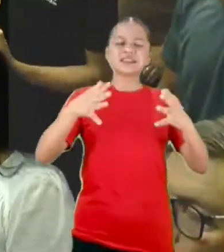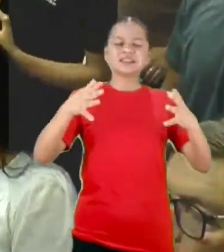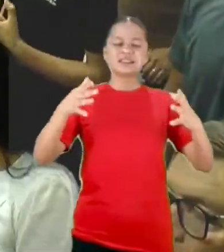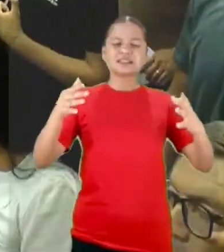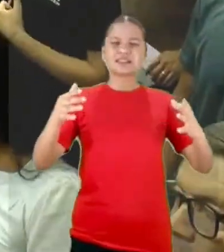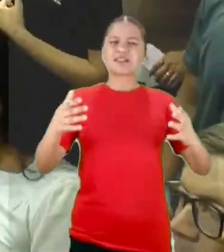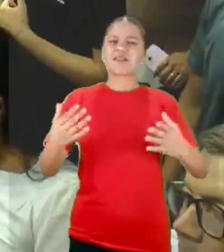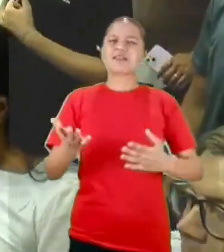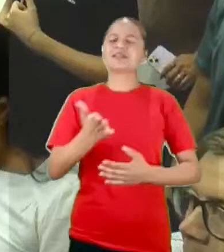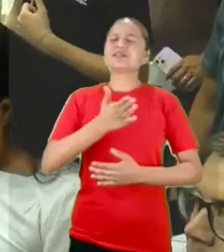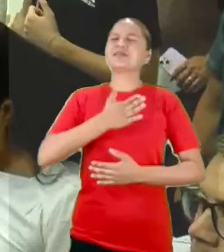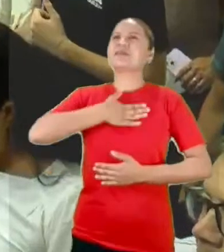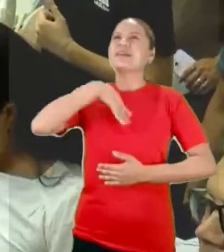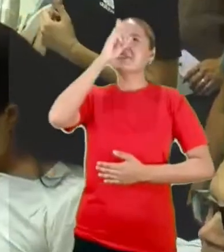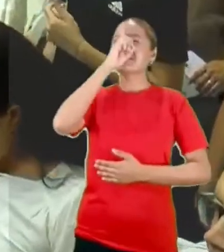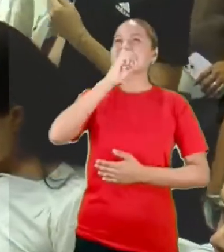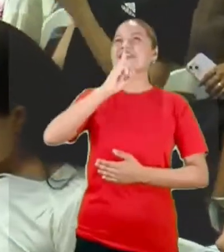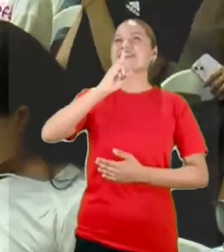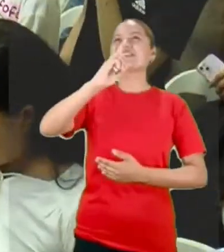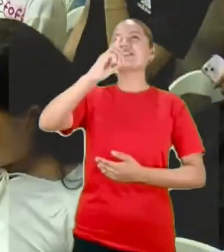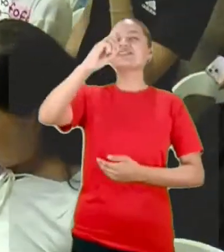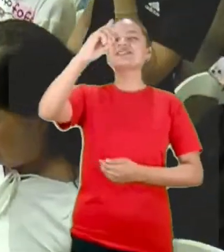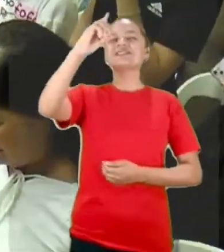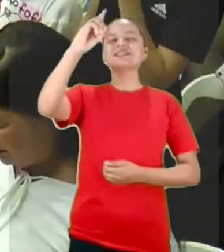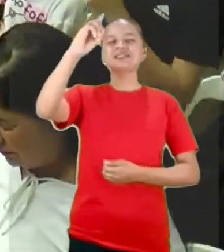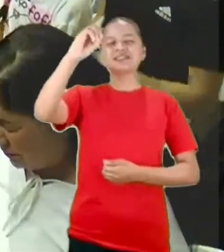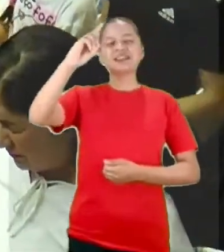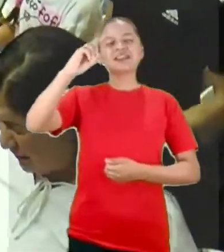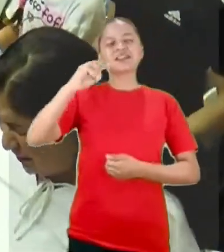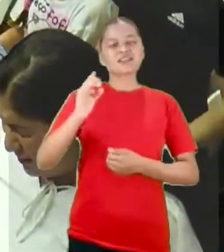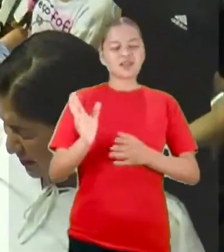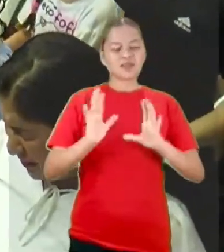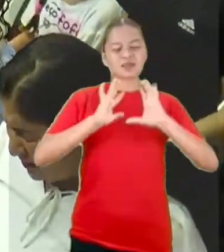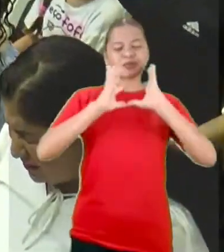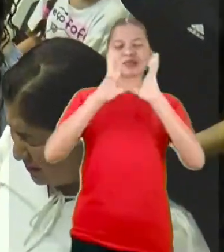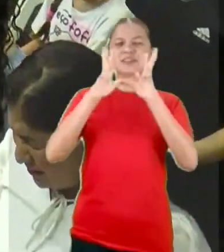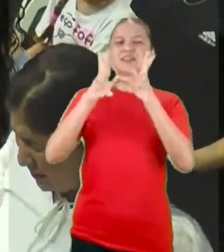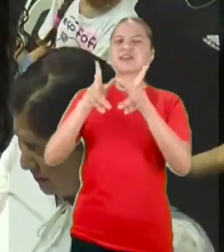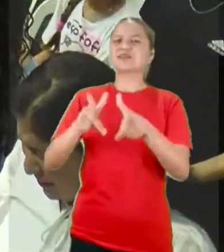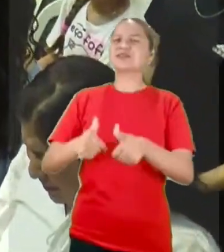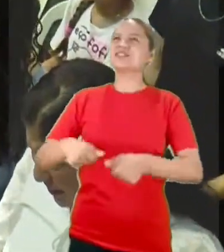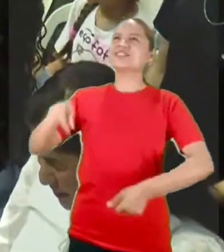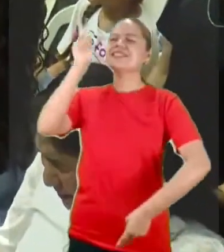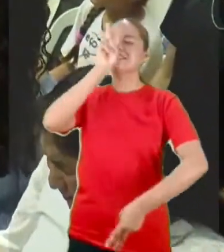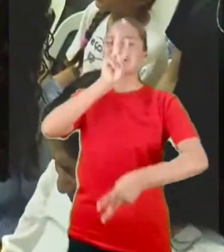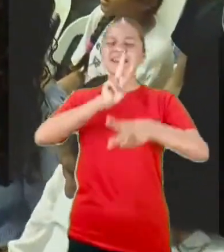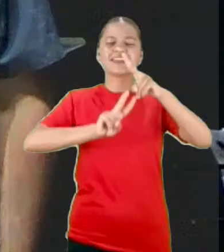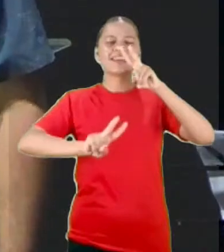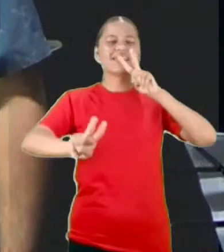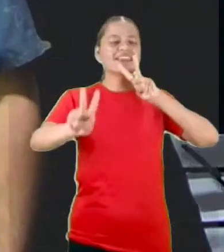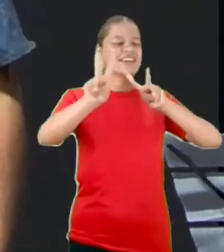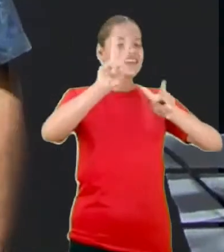É você falando isso para esse Deus maravilhoso.